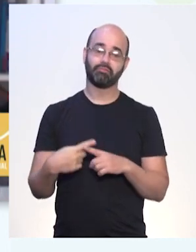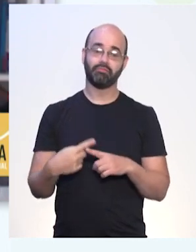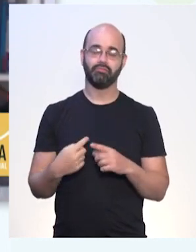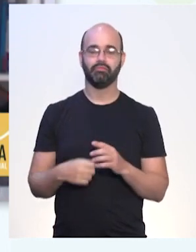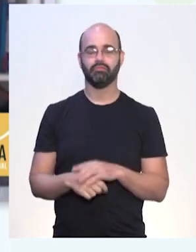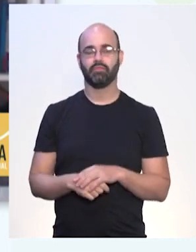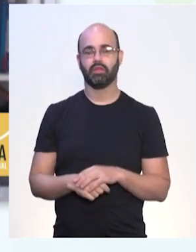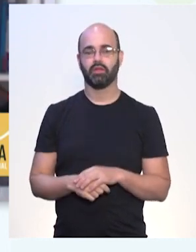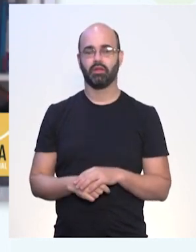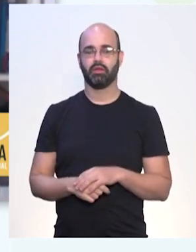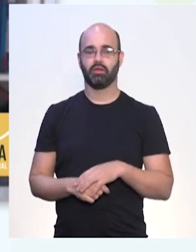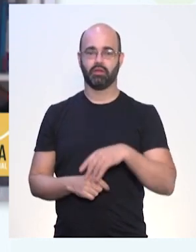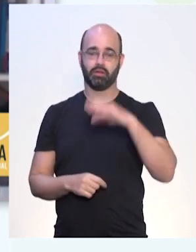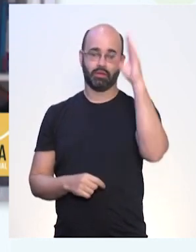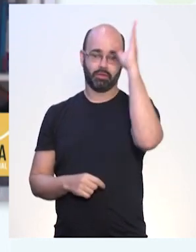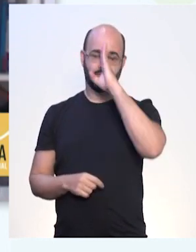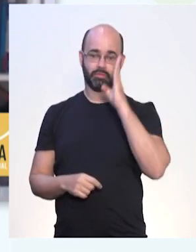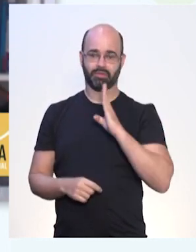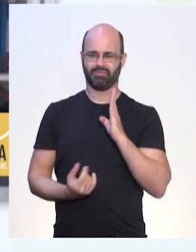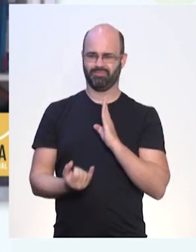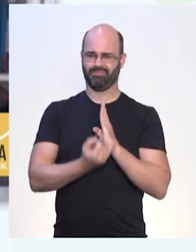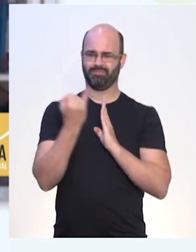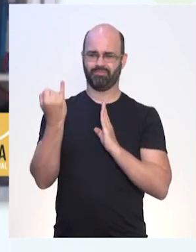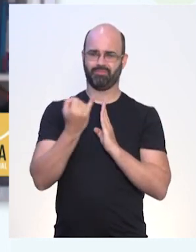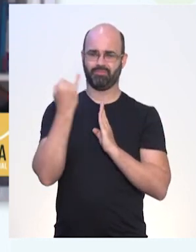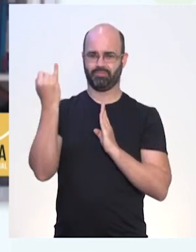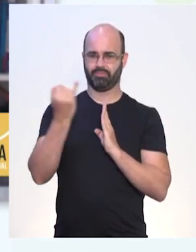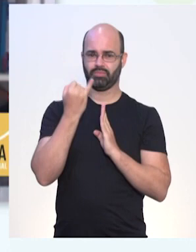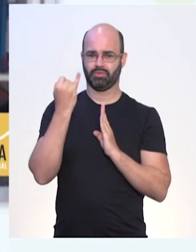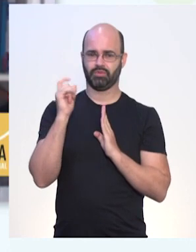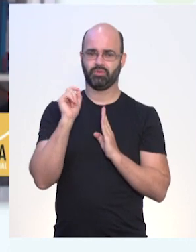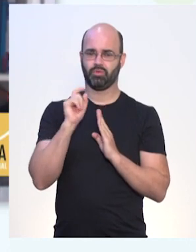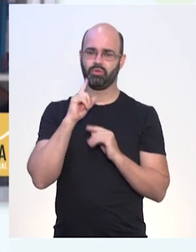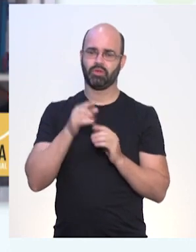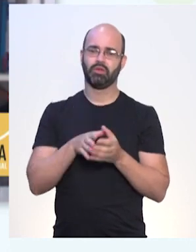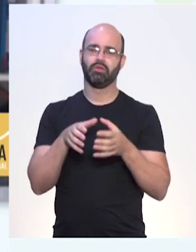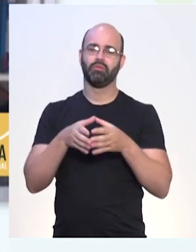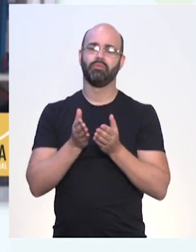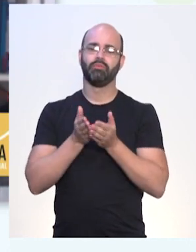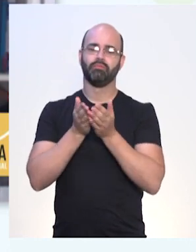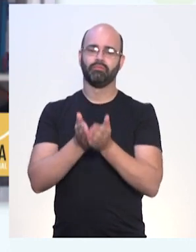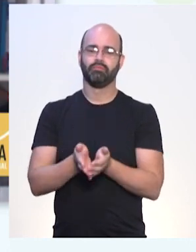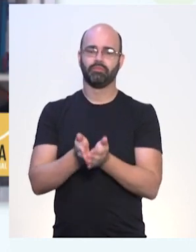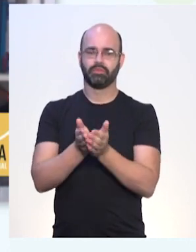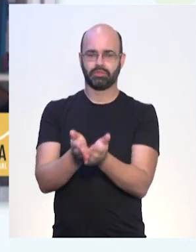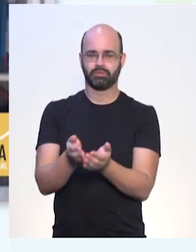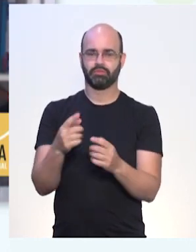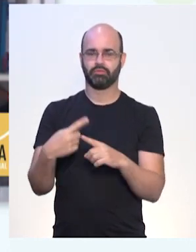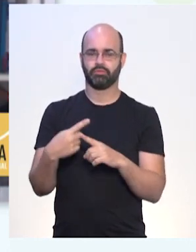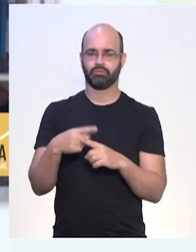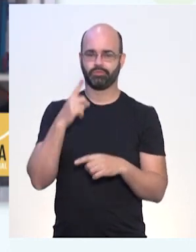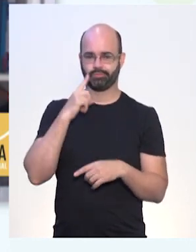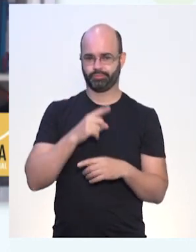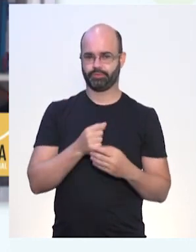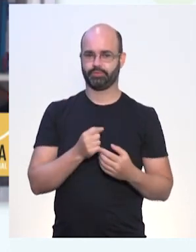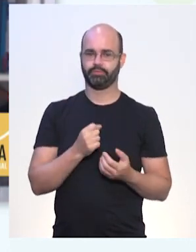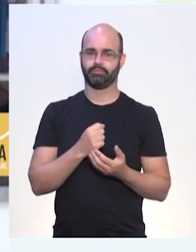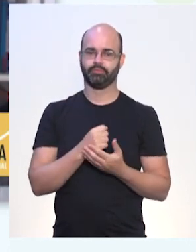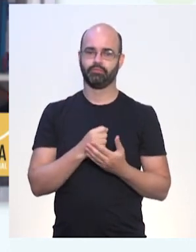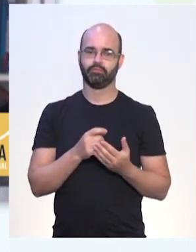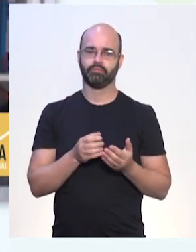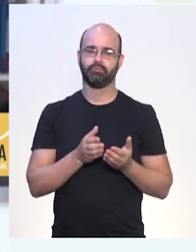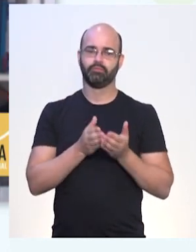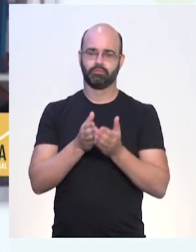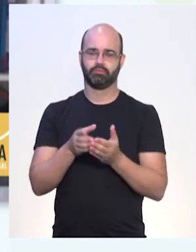componente-chave dessa missão que a força-tarefa marítima ela está encarregada de patrulhar Justamente